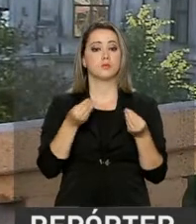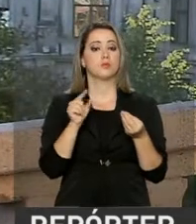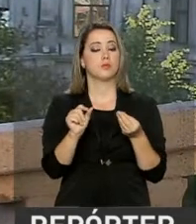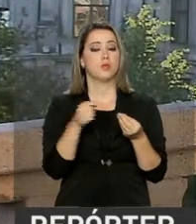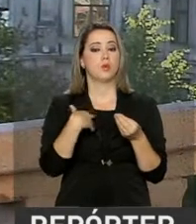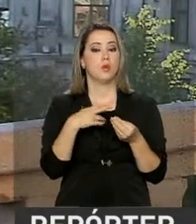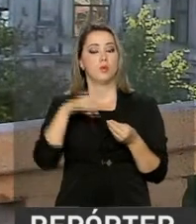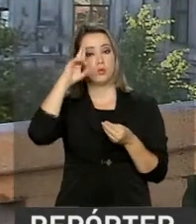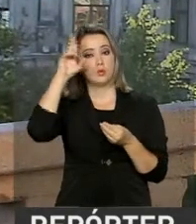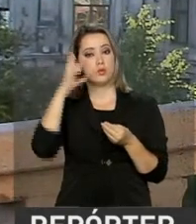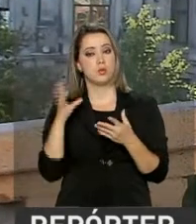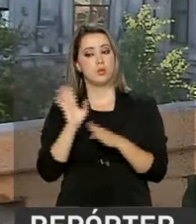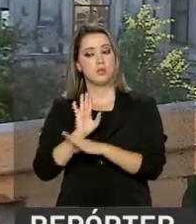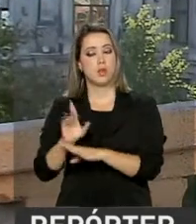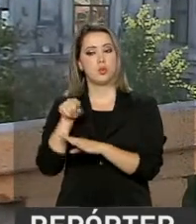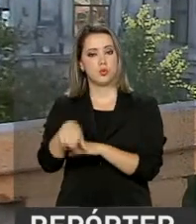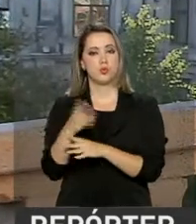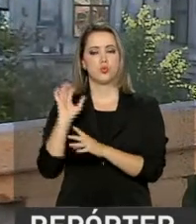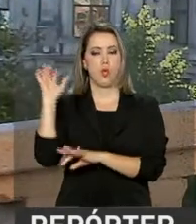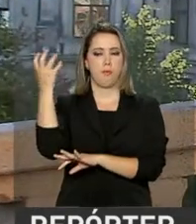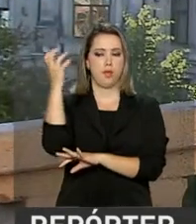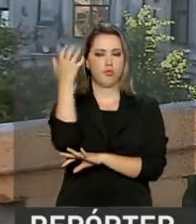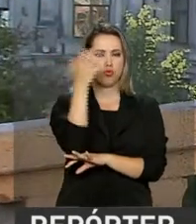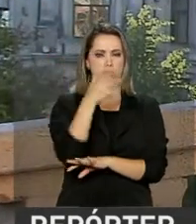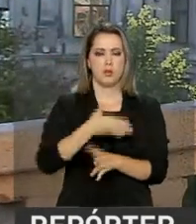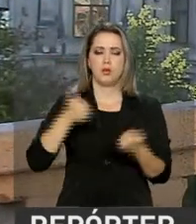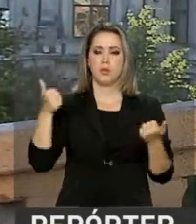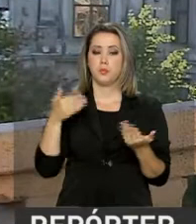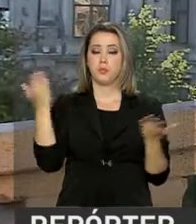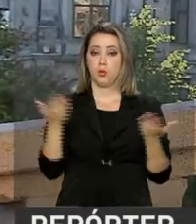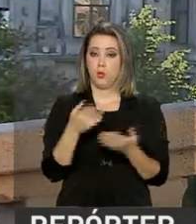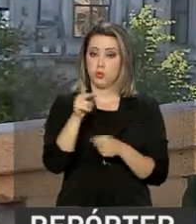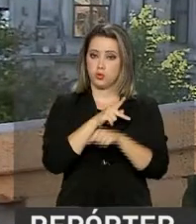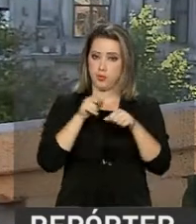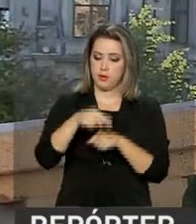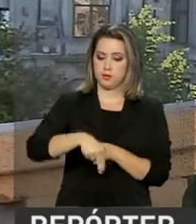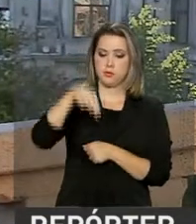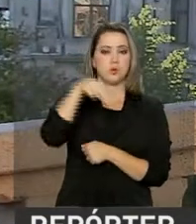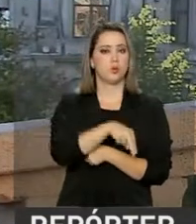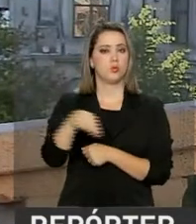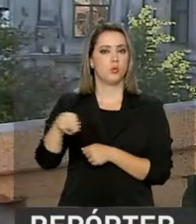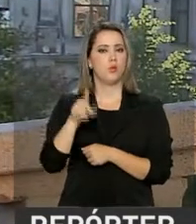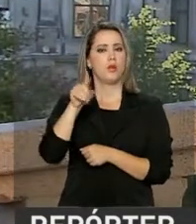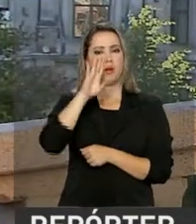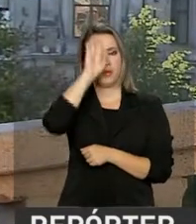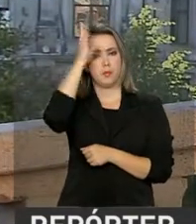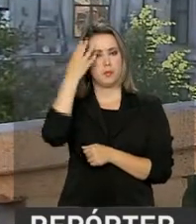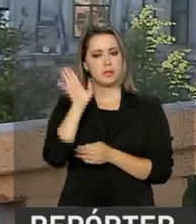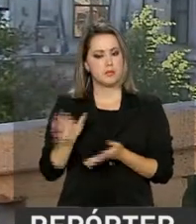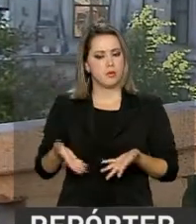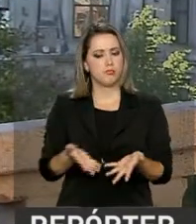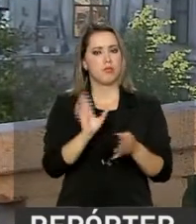noruegueses a cooperação na área ambiental a noruega é o principal incentivador do fundo amazônia